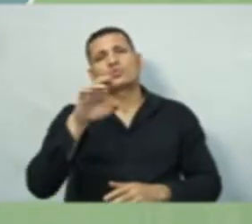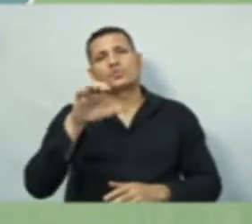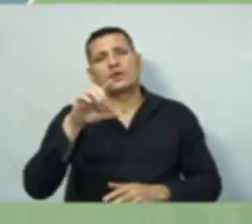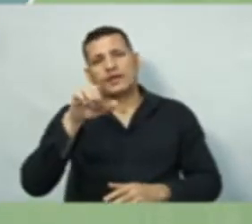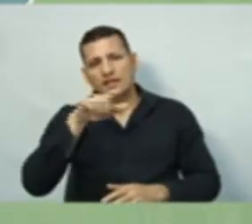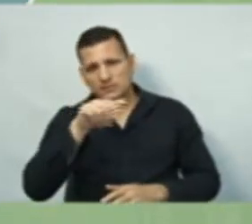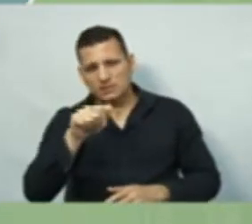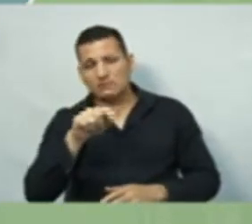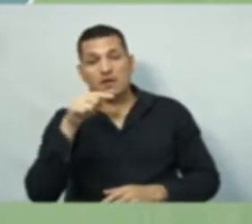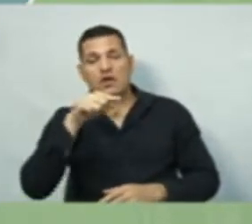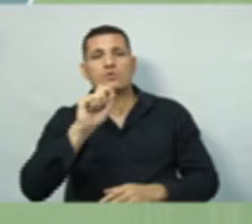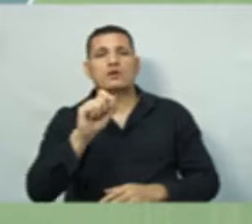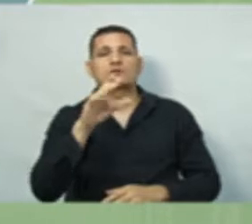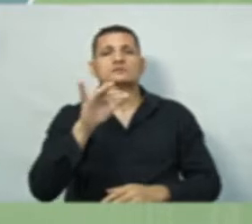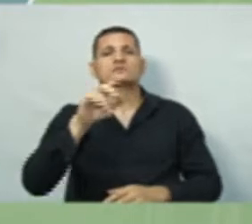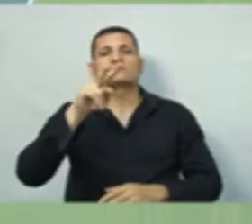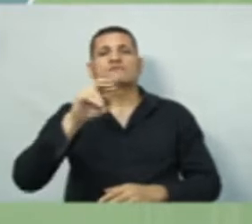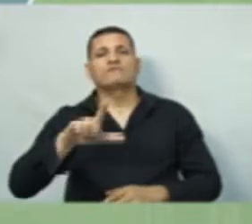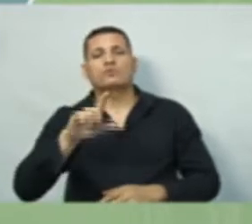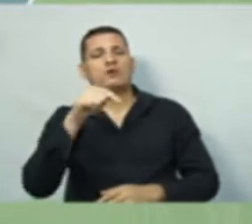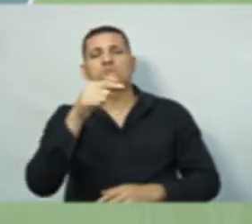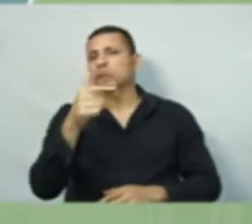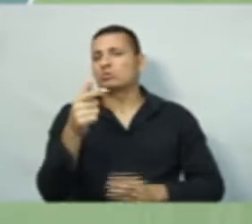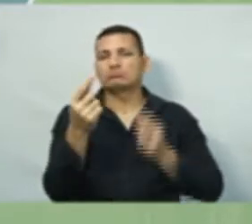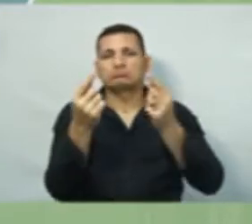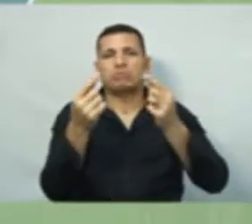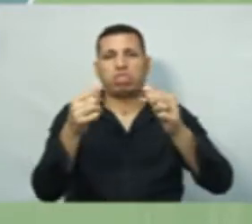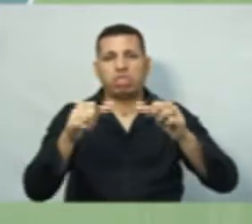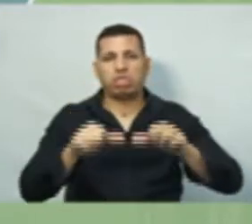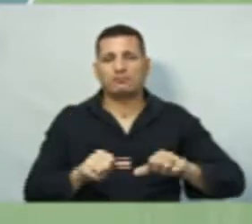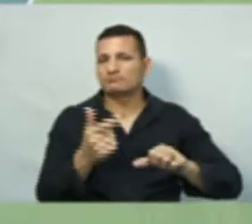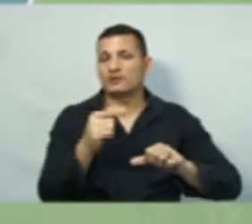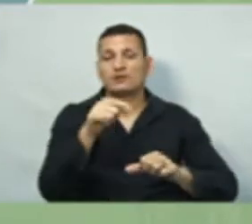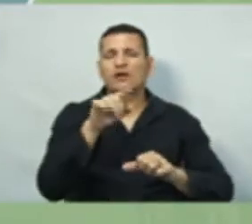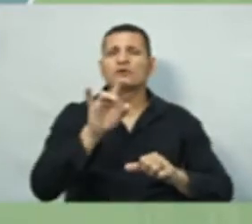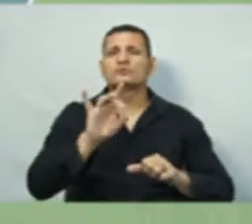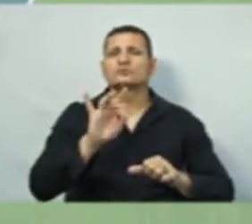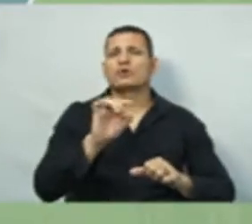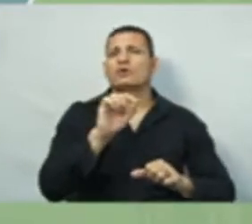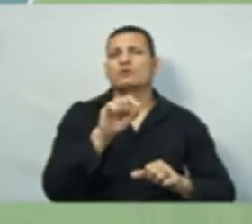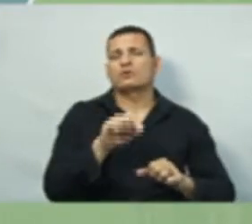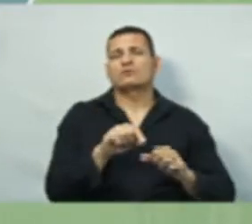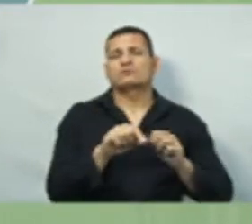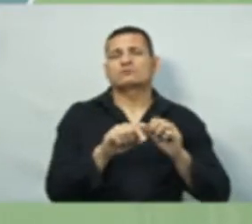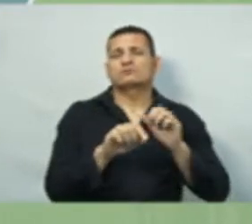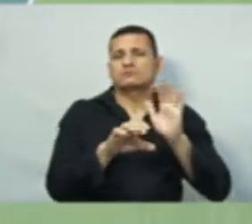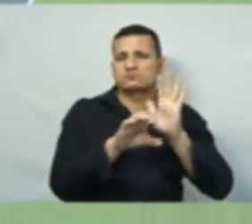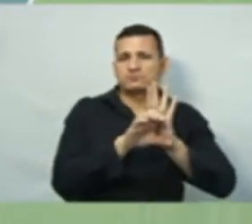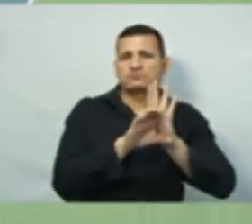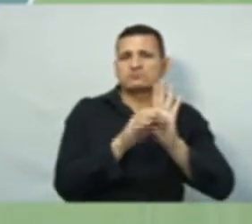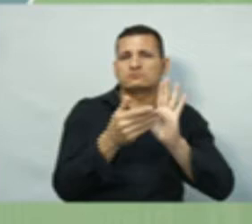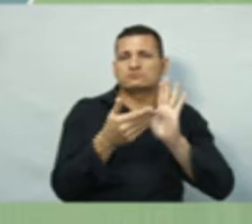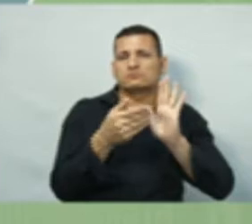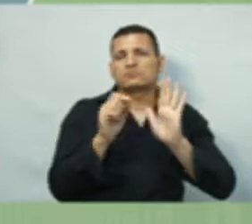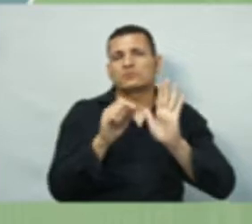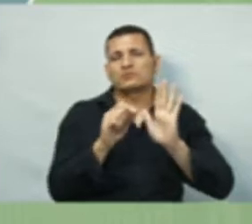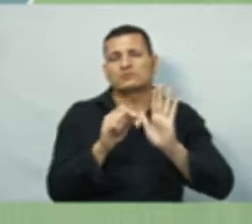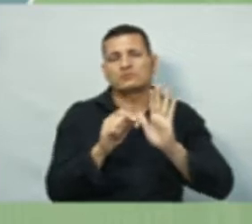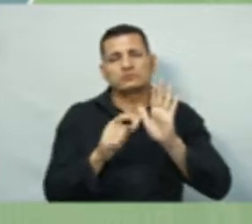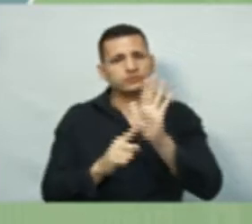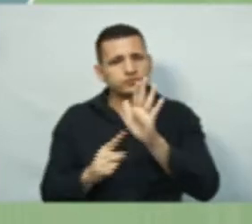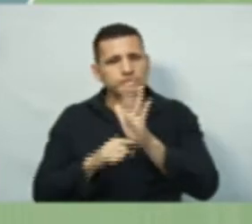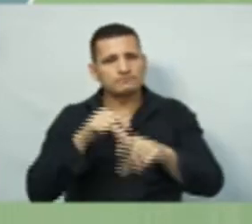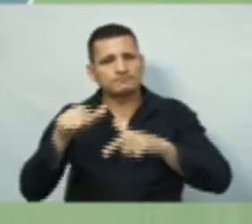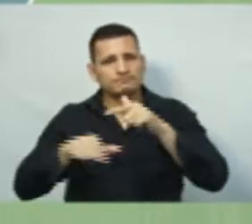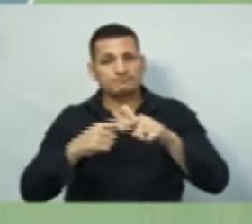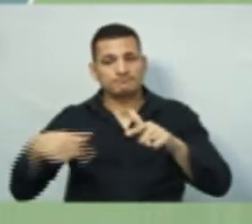falência, constituída para prestar serviços aos associados. Então, nós vimos que a